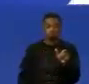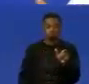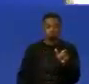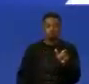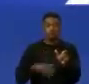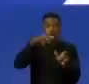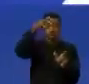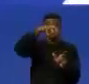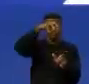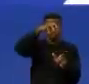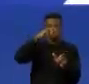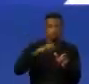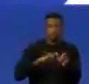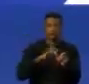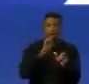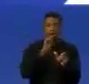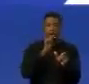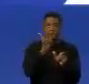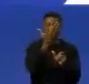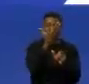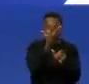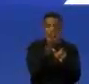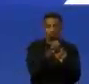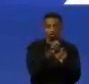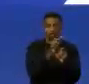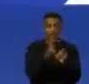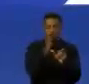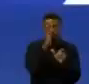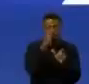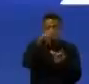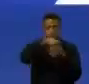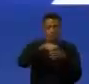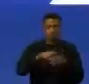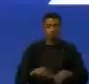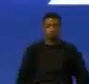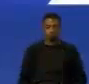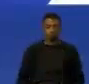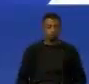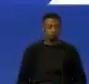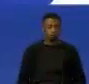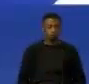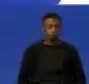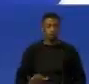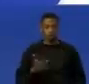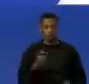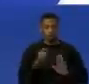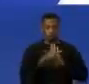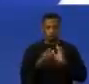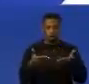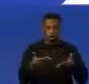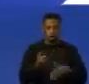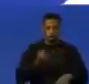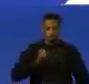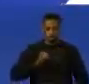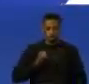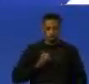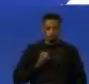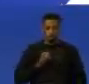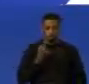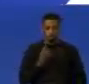da chuva acumulada entre as suas folhas. Agora, para a nossa próxima questão, questão de número